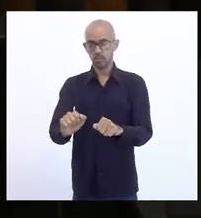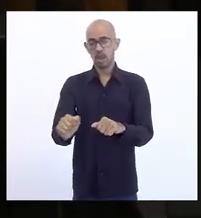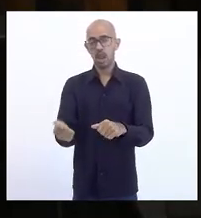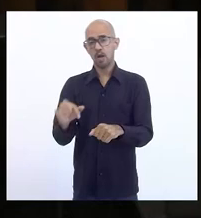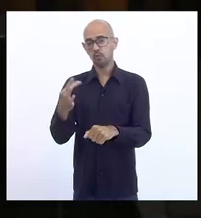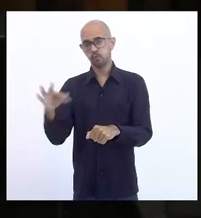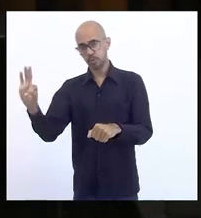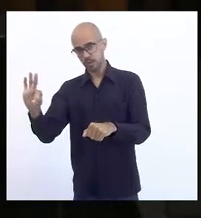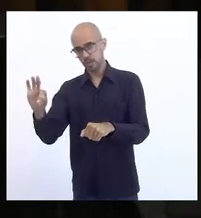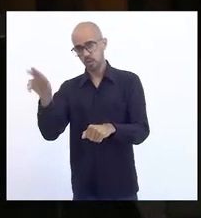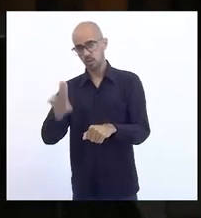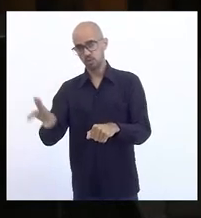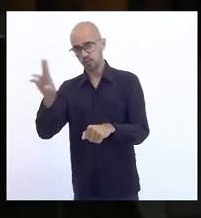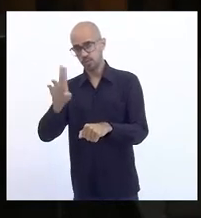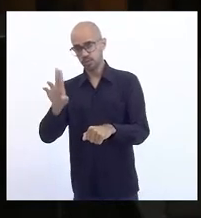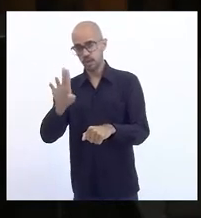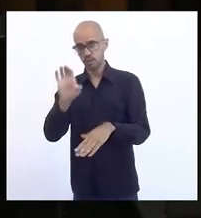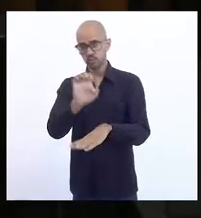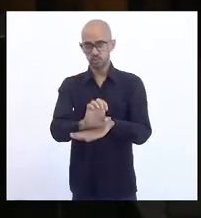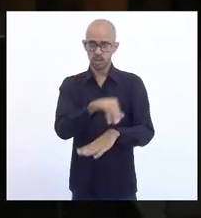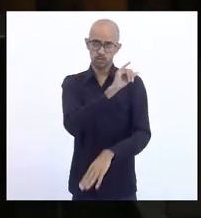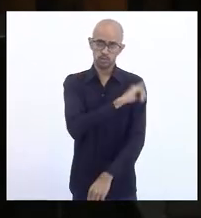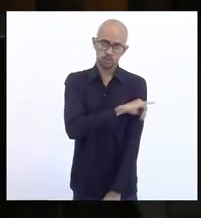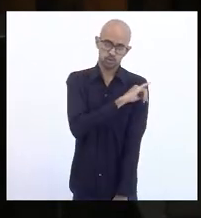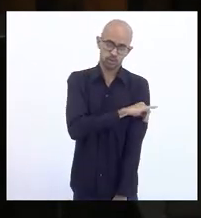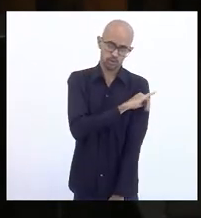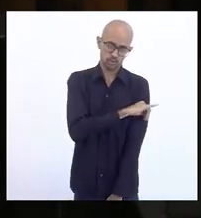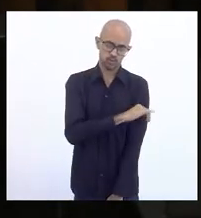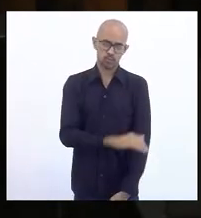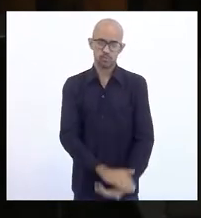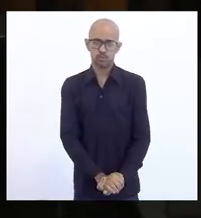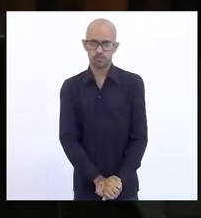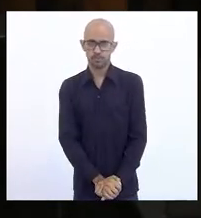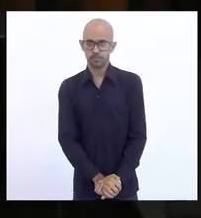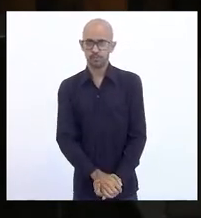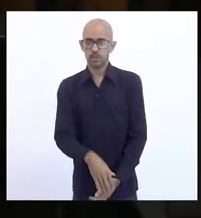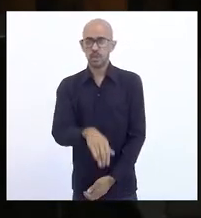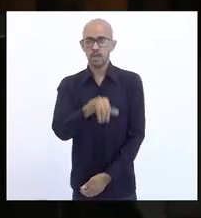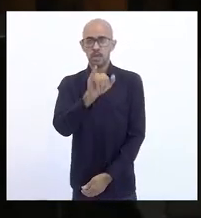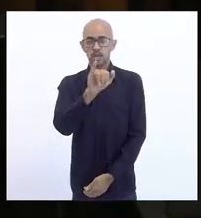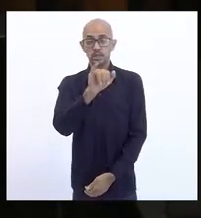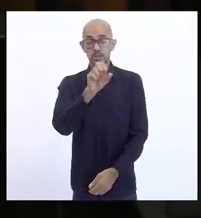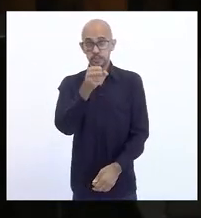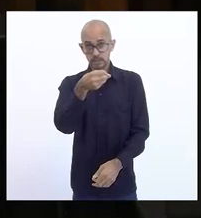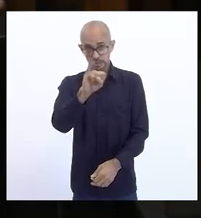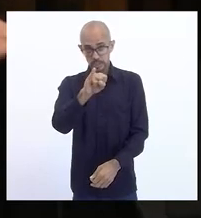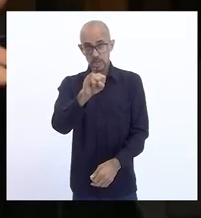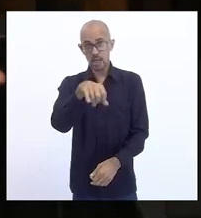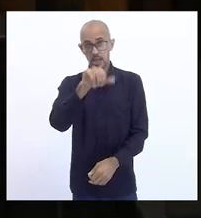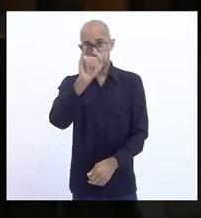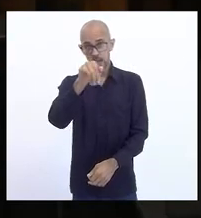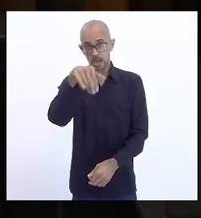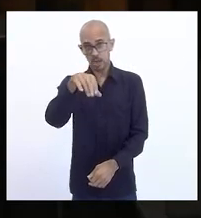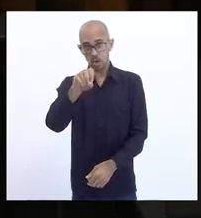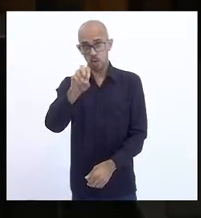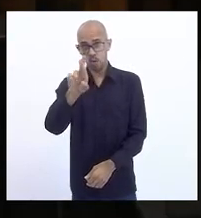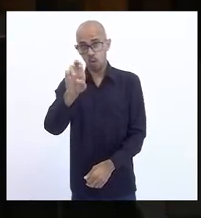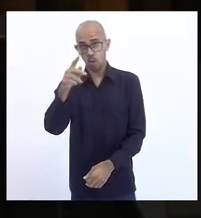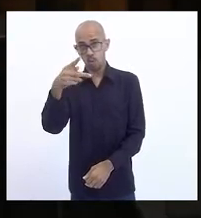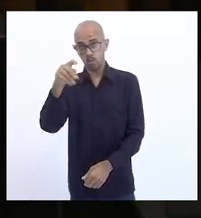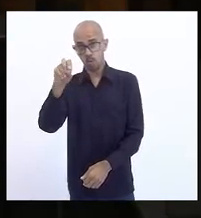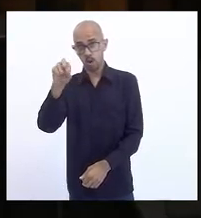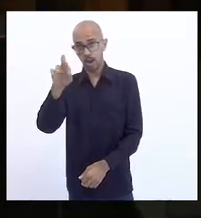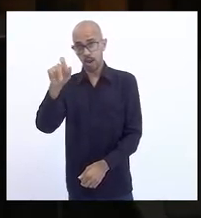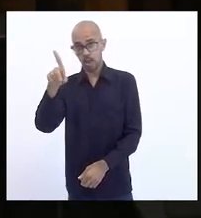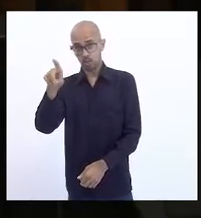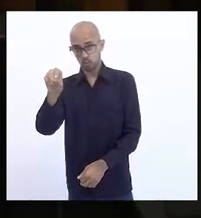Universidade do Estado do Rio de Janeiro. Aquilo que é incorporado, a sua origem inicial